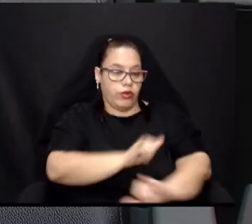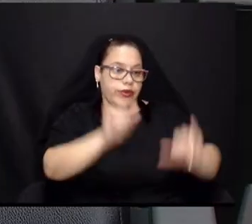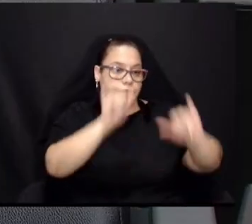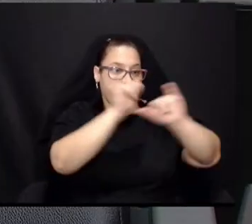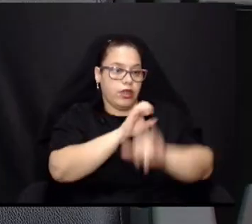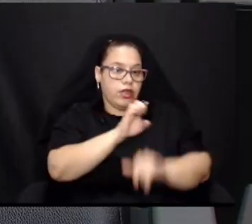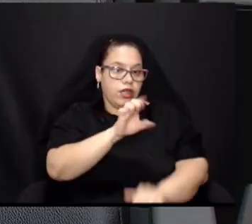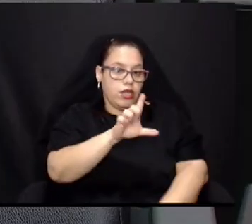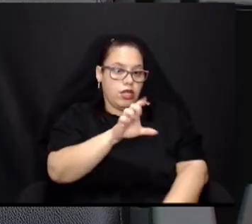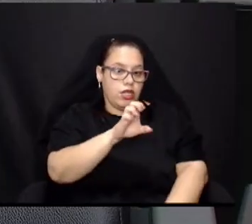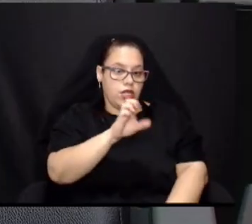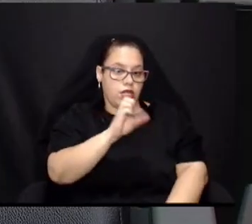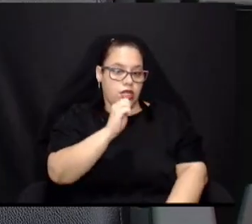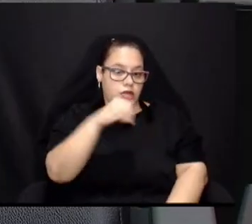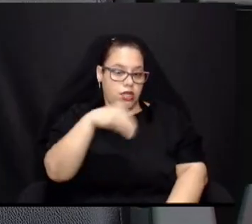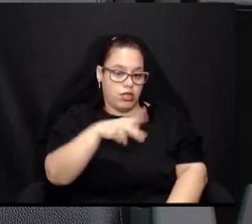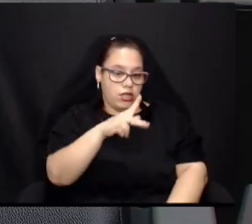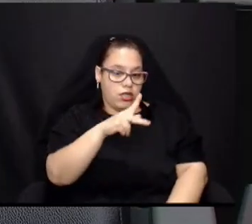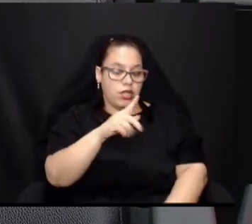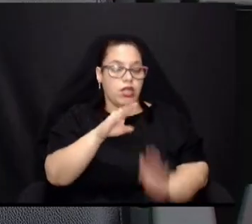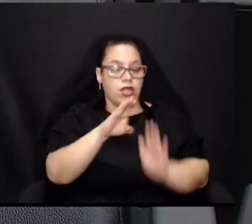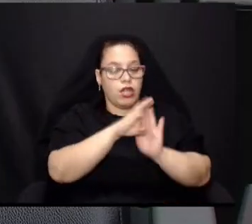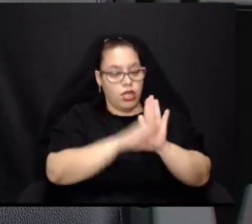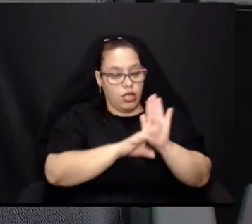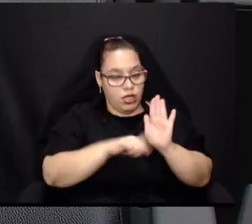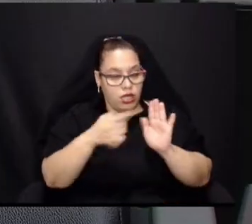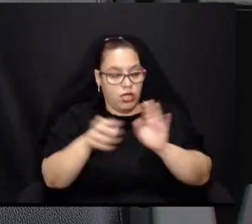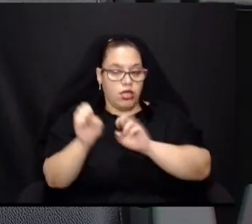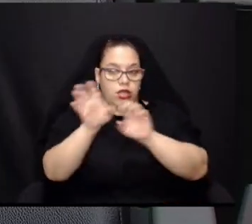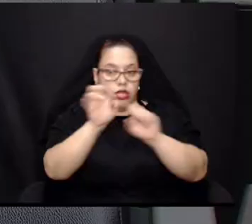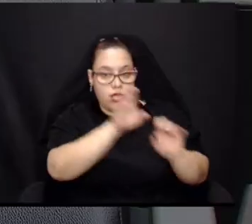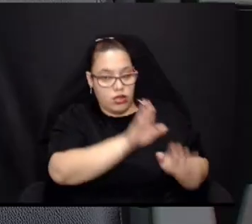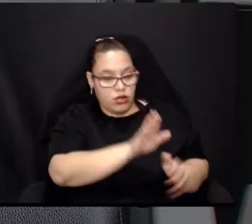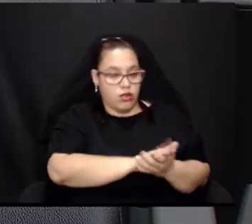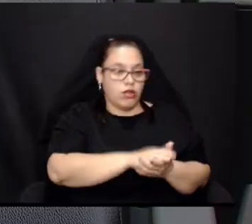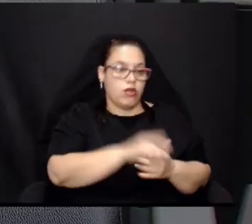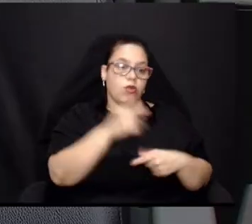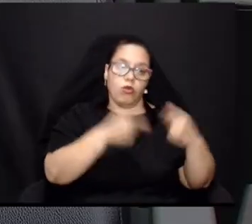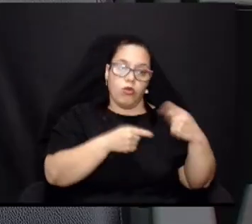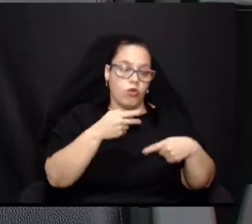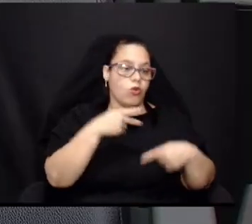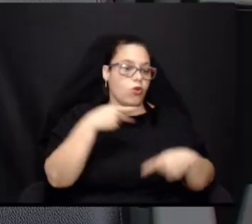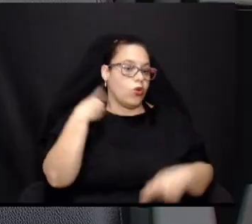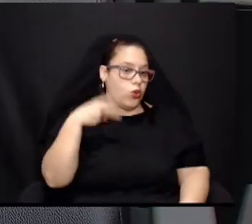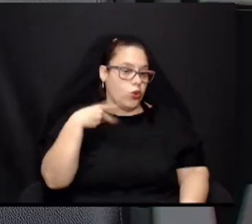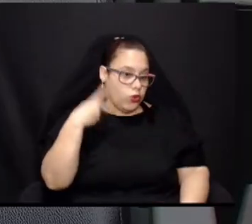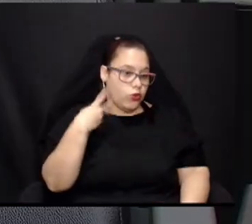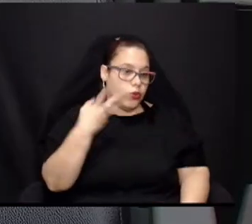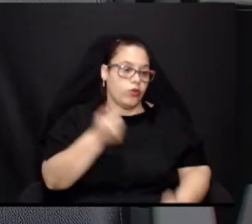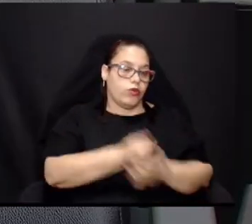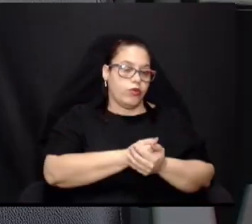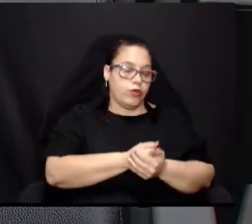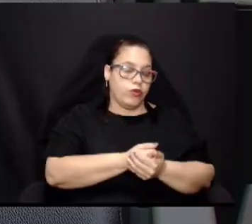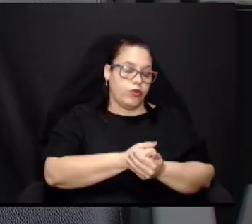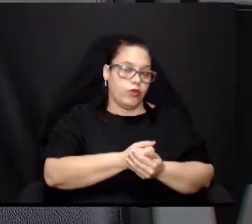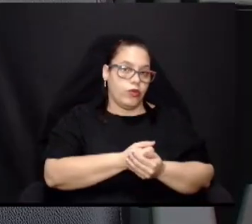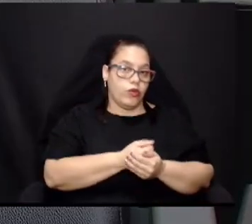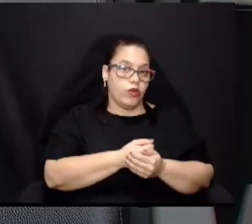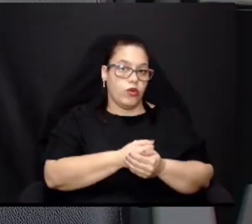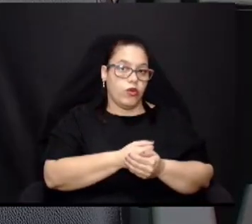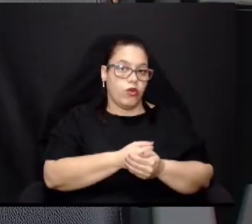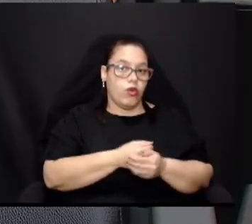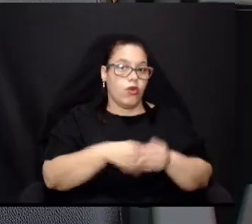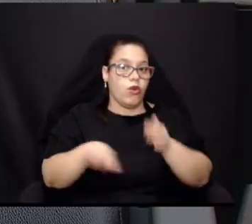Elecamp tem outros programas educacionais de educação política, e aí muitas vezes essas escolas que vêm, né, para